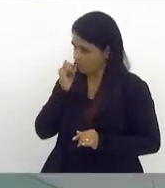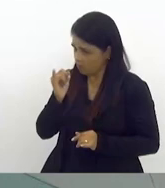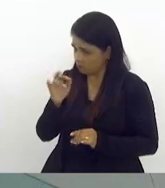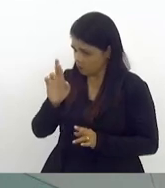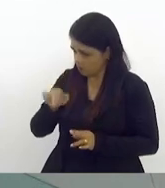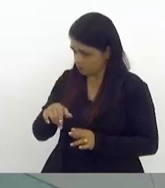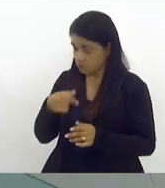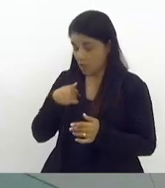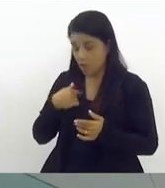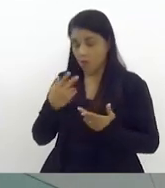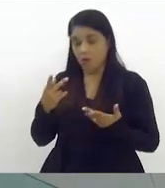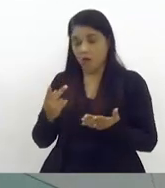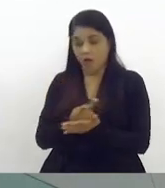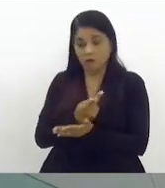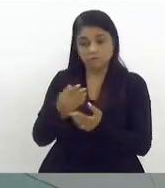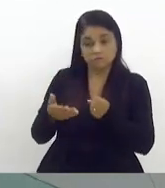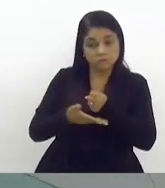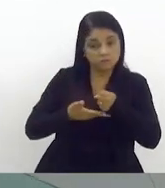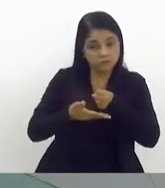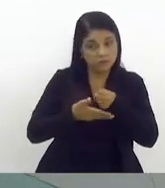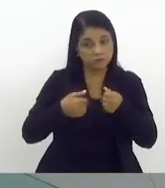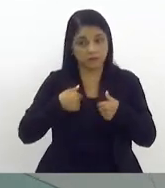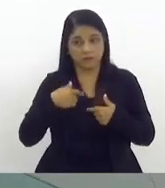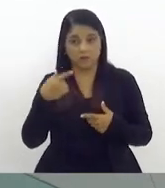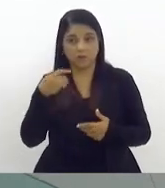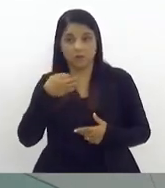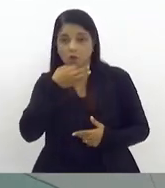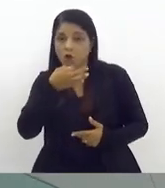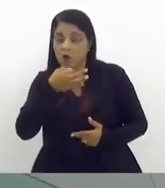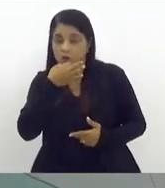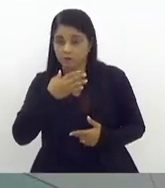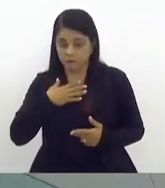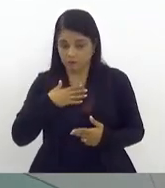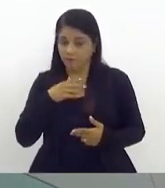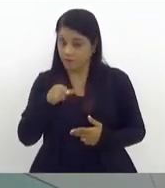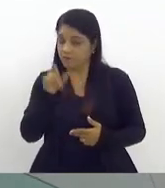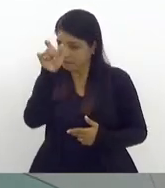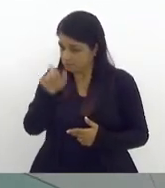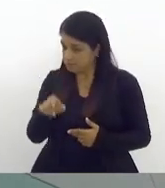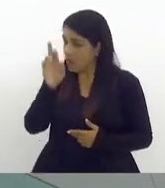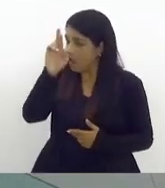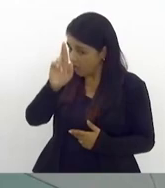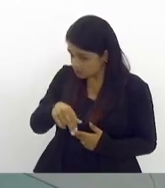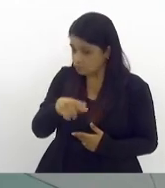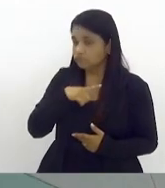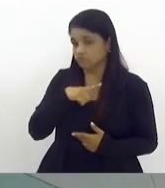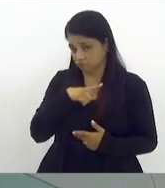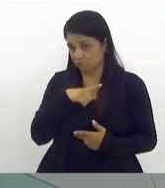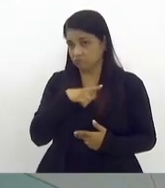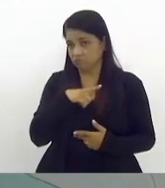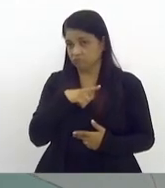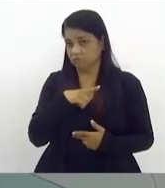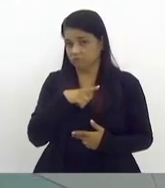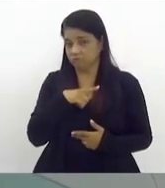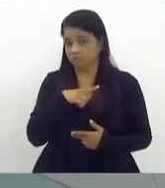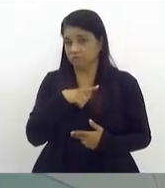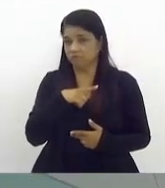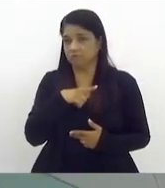aconteceu. Eu acho, presidente, o seguinte, que o senhor tem razão em uma questão aí.